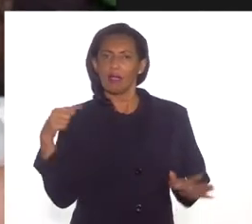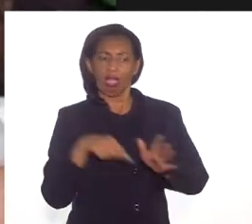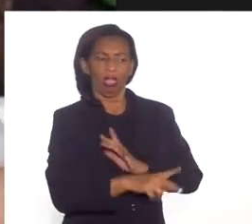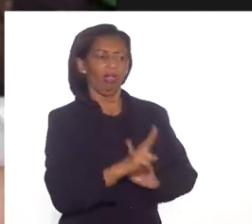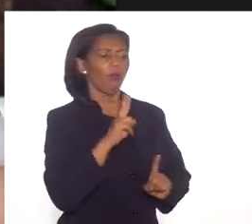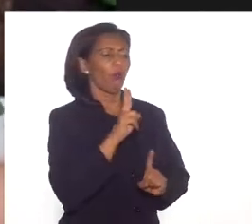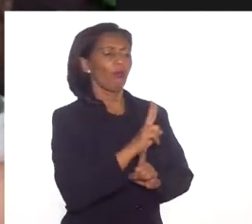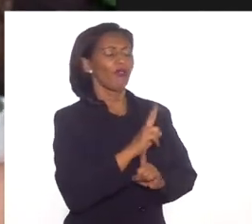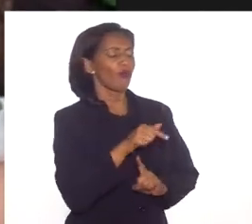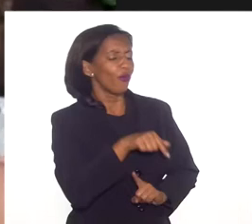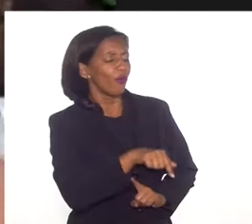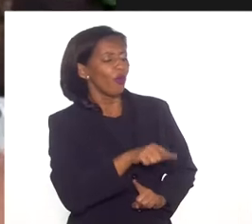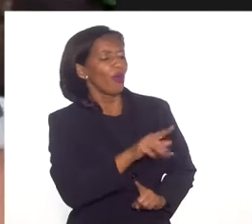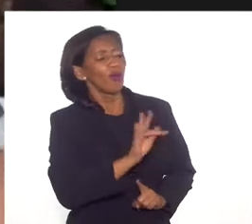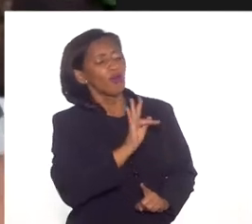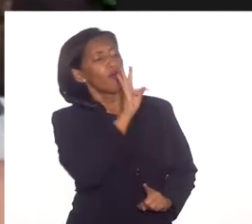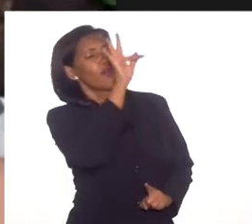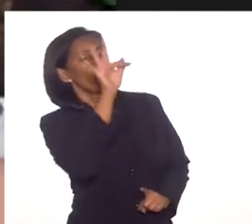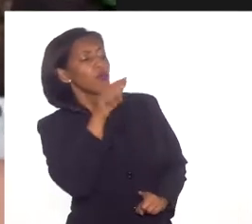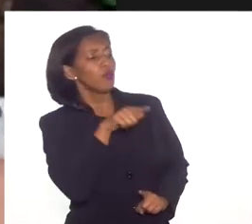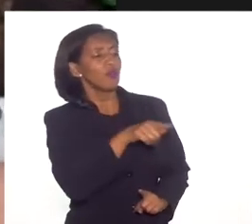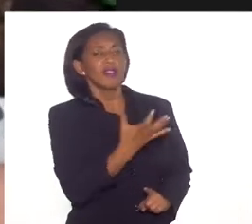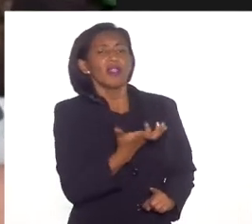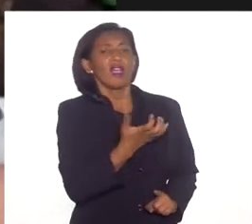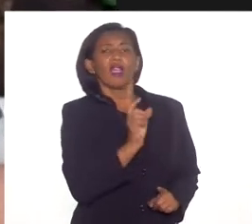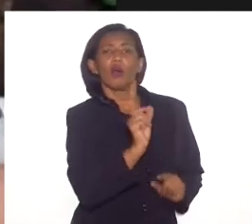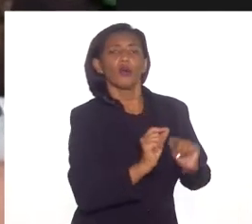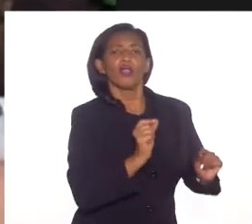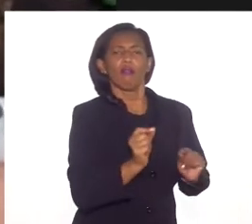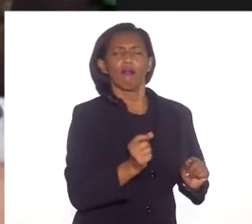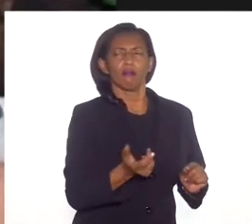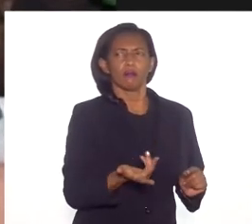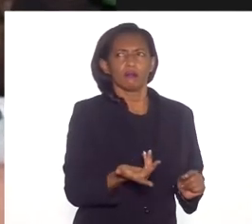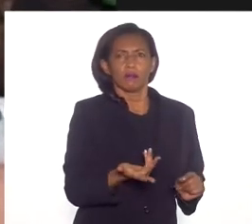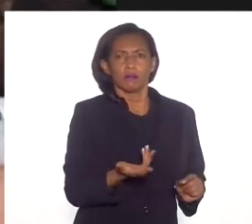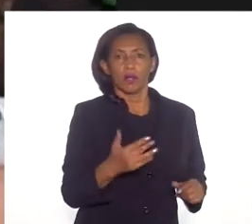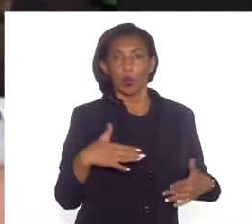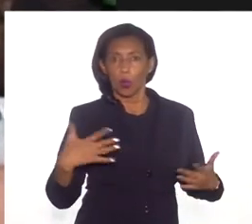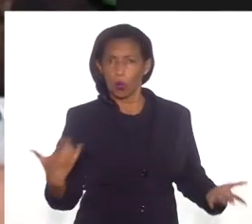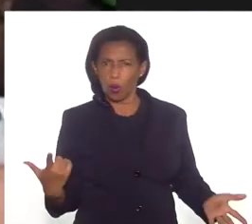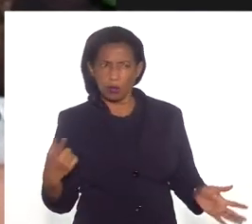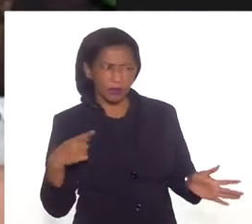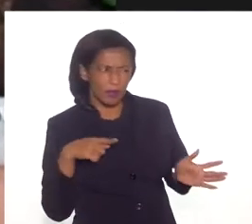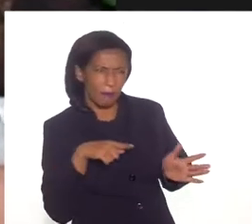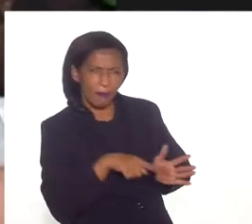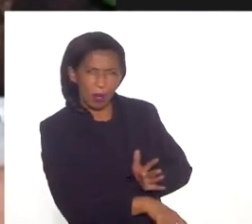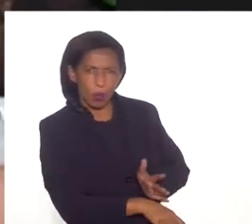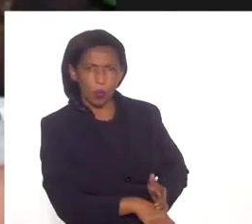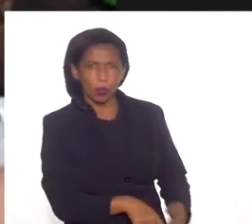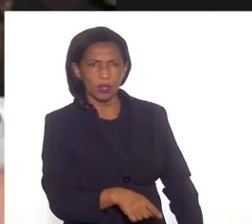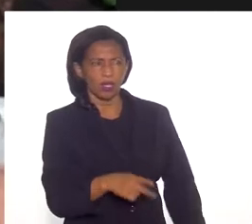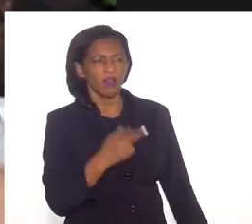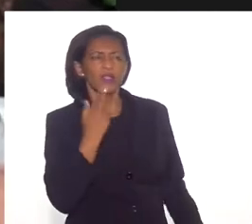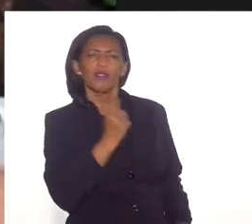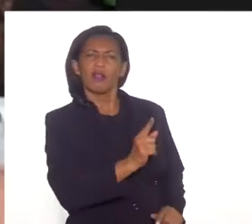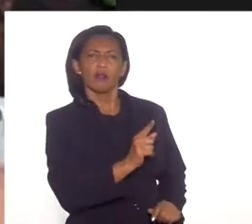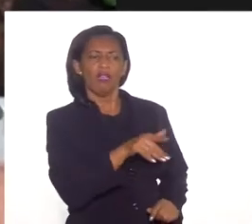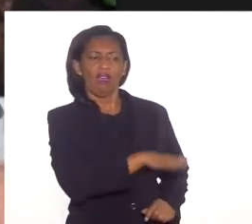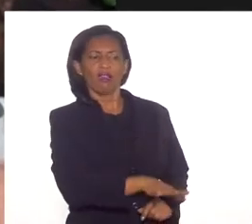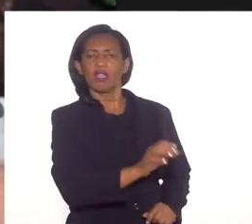ser quando crescer? Quando a gente pergunta isso para uma criança, a gente já está de cara dizendo que ela não é